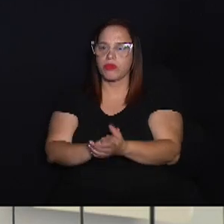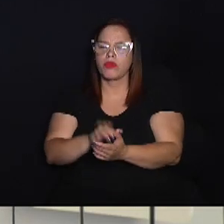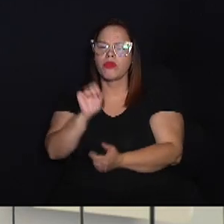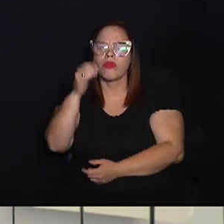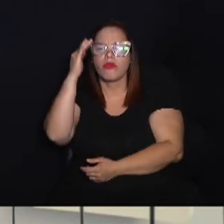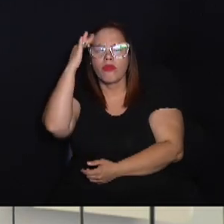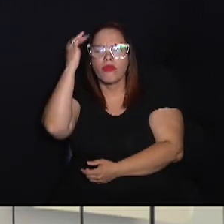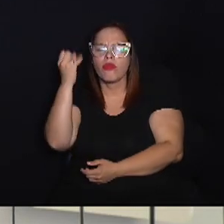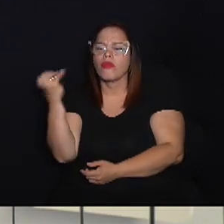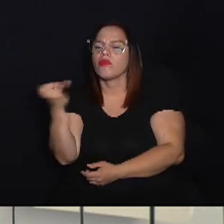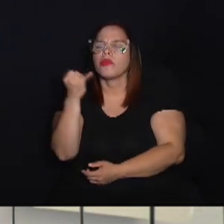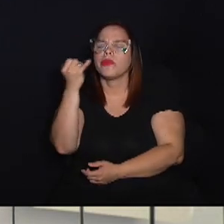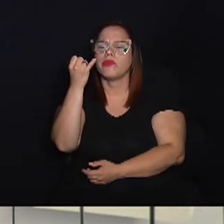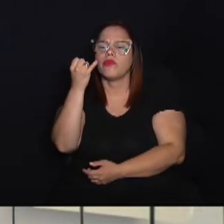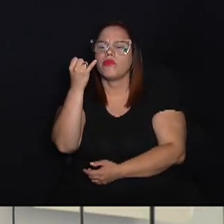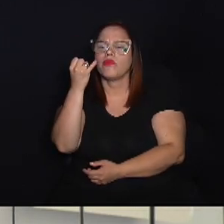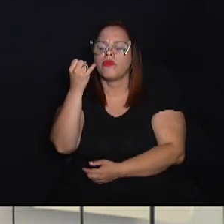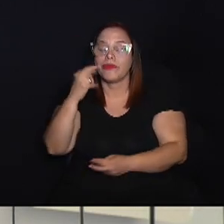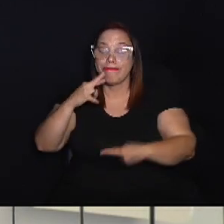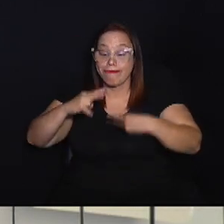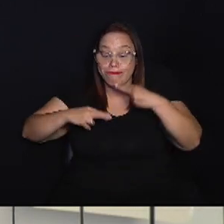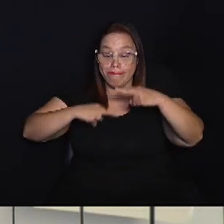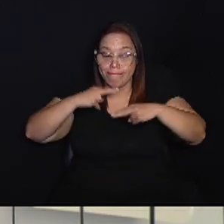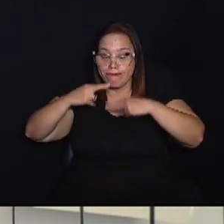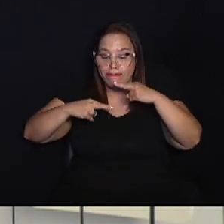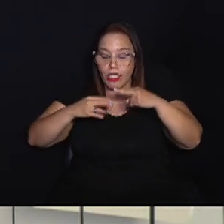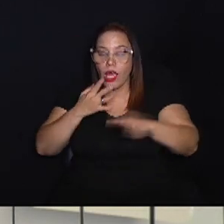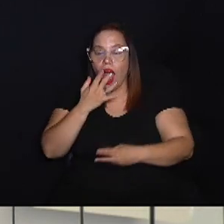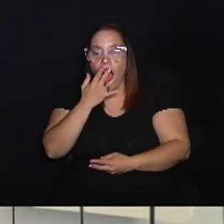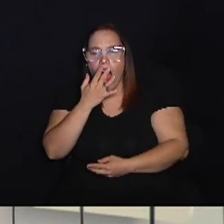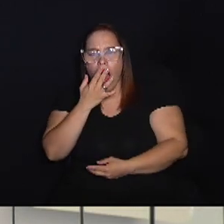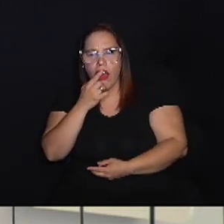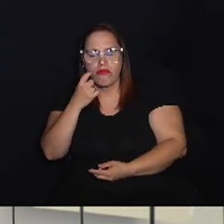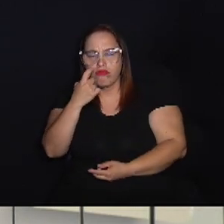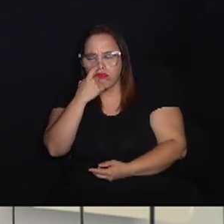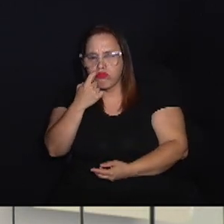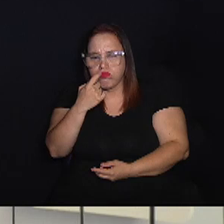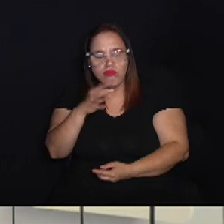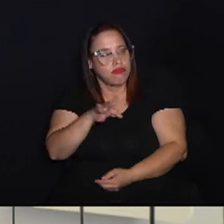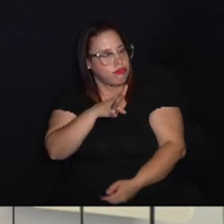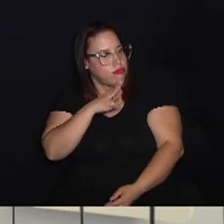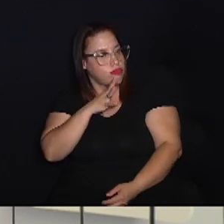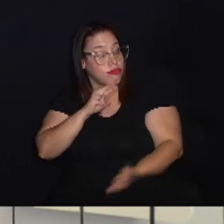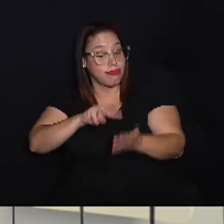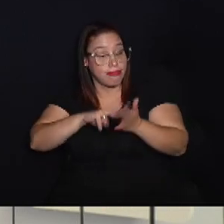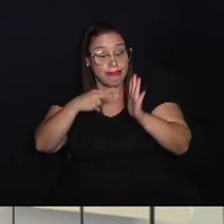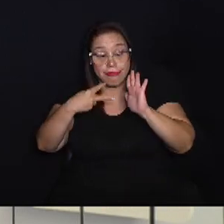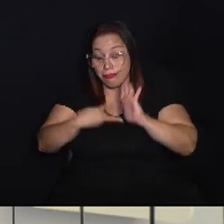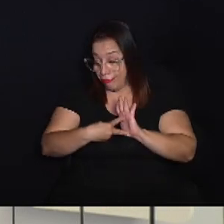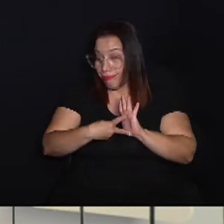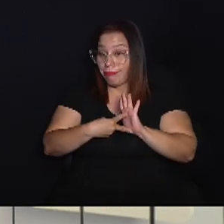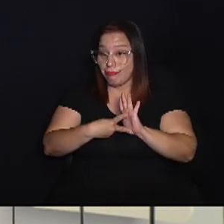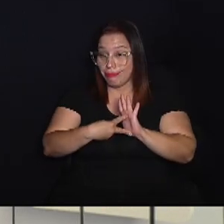sabe a importância de reciclar e as cores das lixeiras. Conhece os significados? A nossa equipe consultou